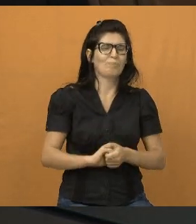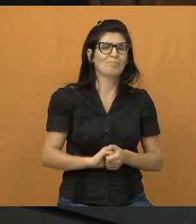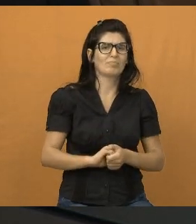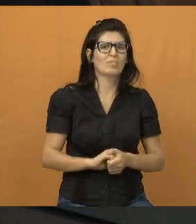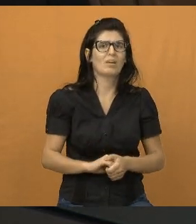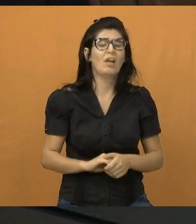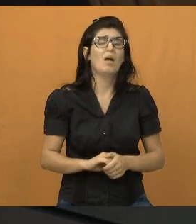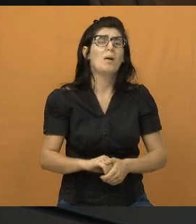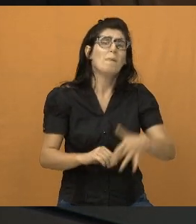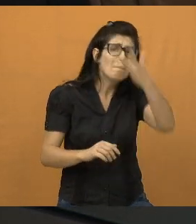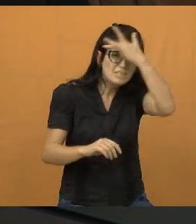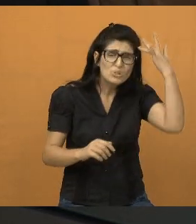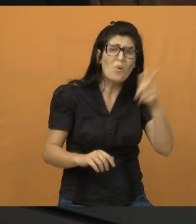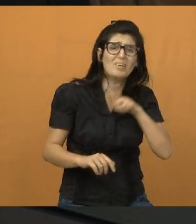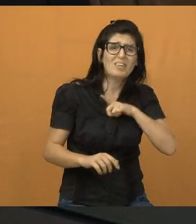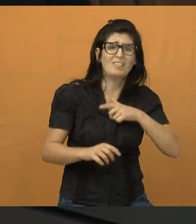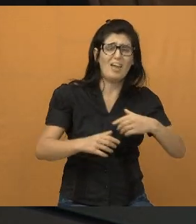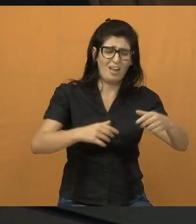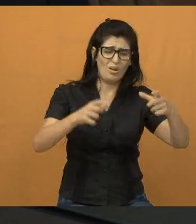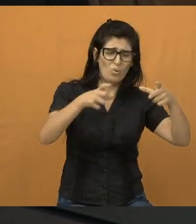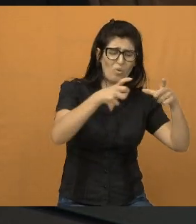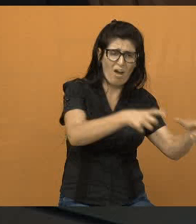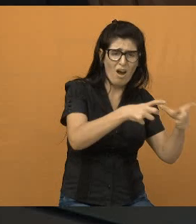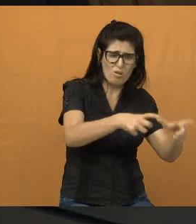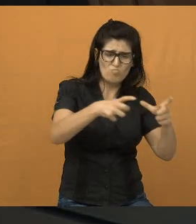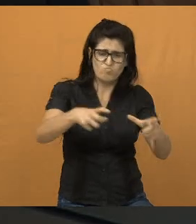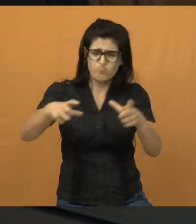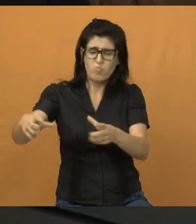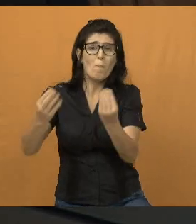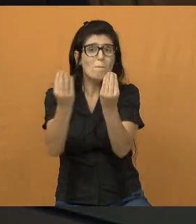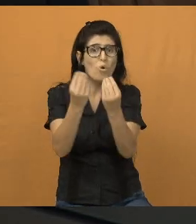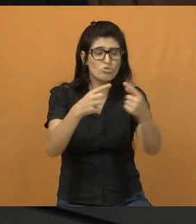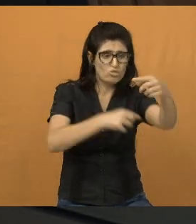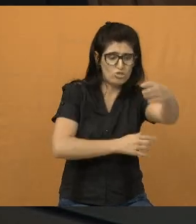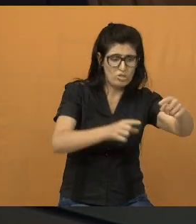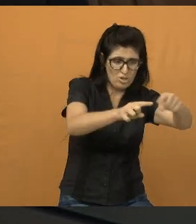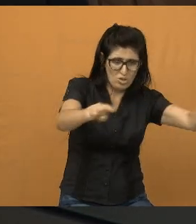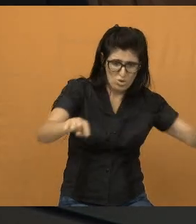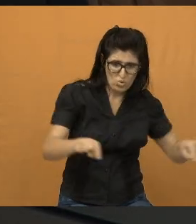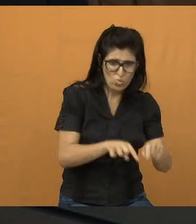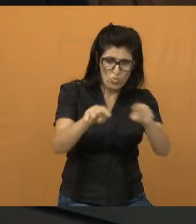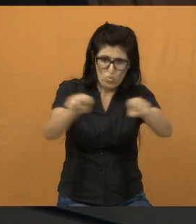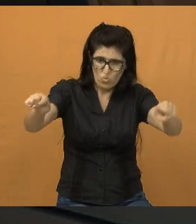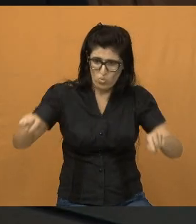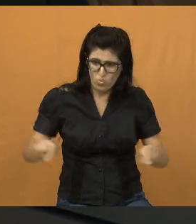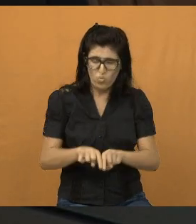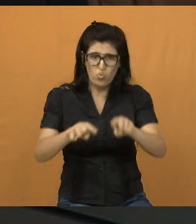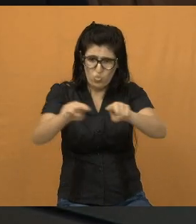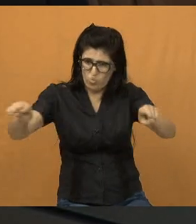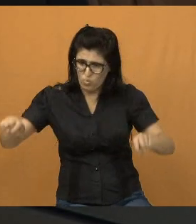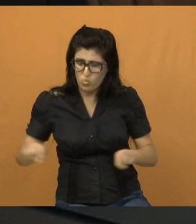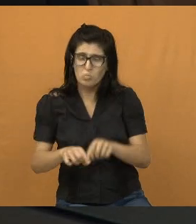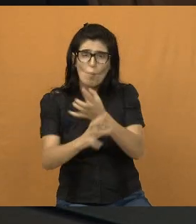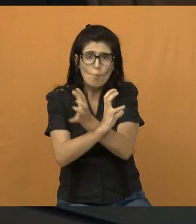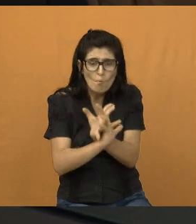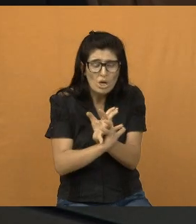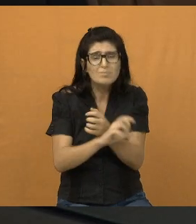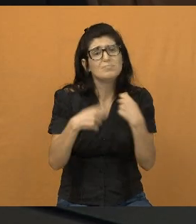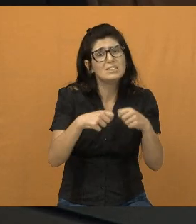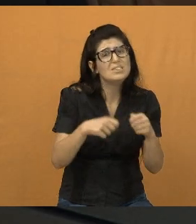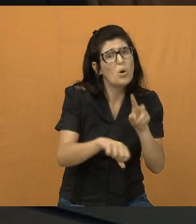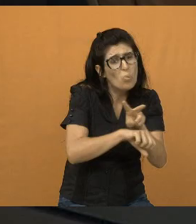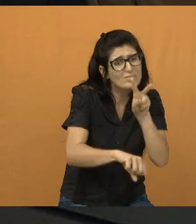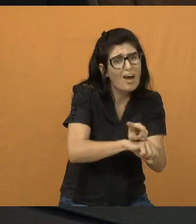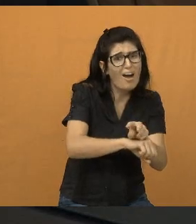tem 10 terrenos, mas pelo menos ele tem que limpar da casa dos outros. Verdade. A equipe da vigilância,